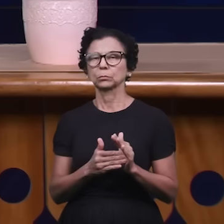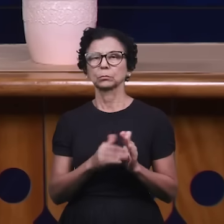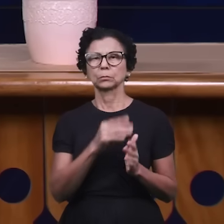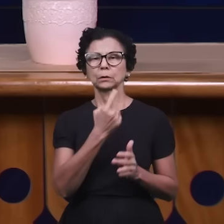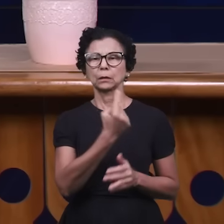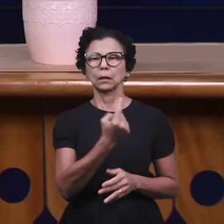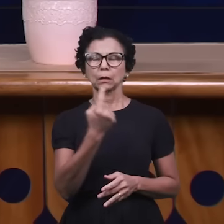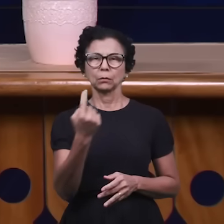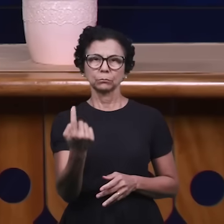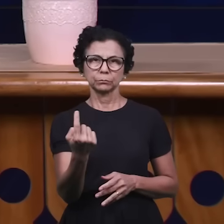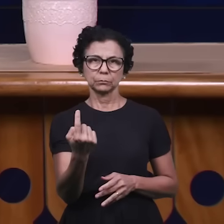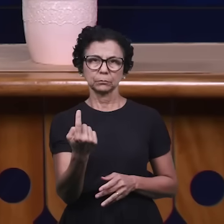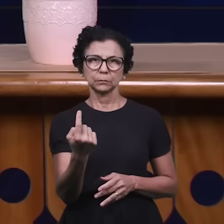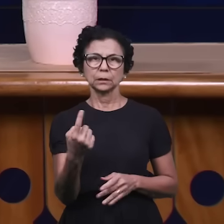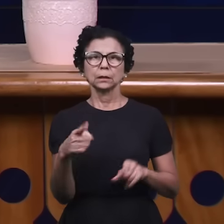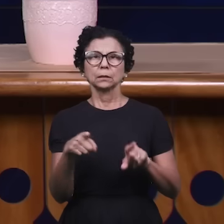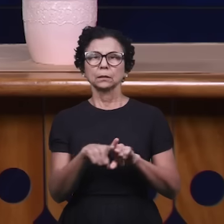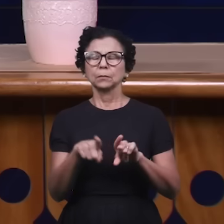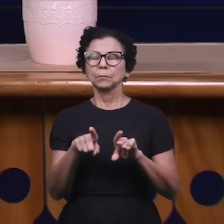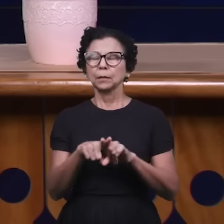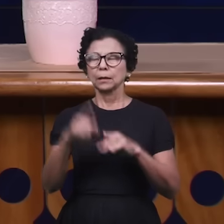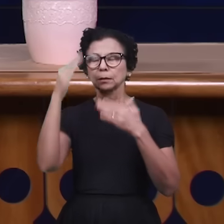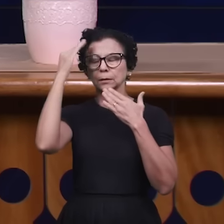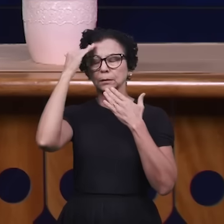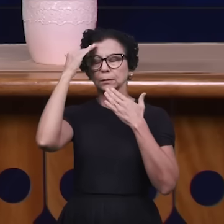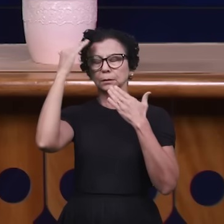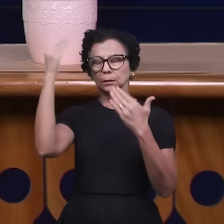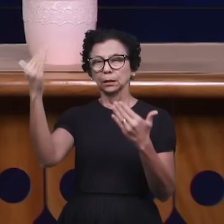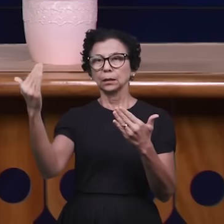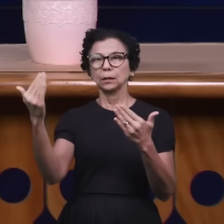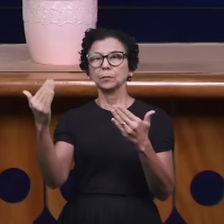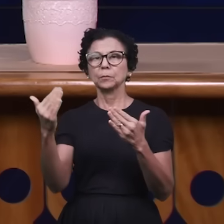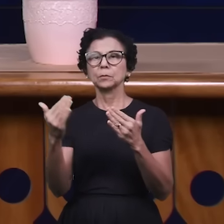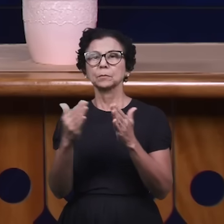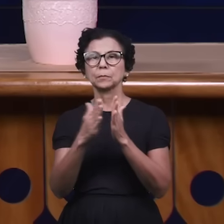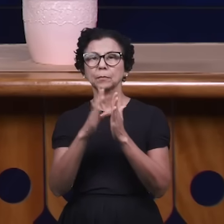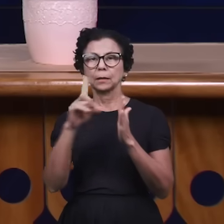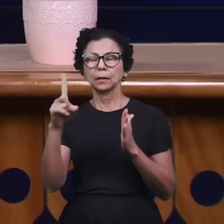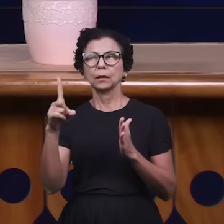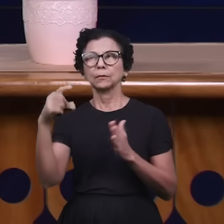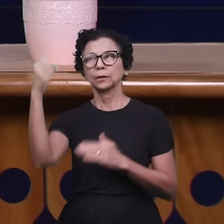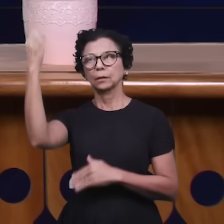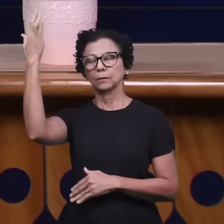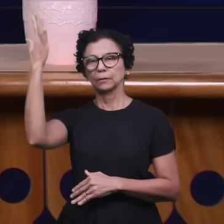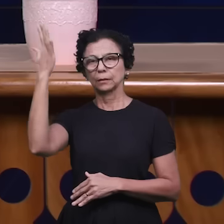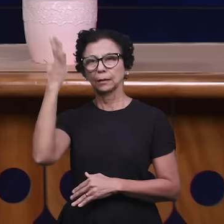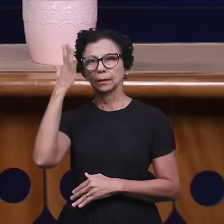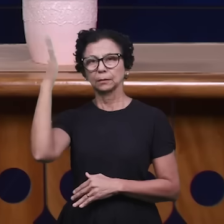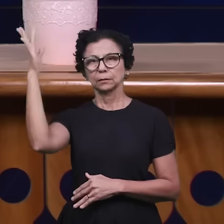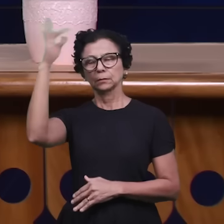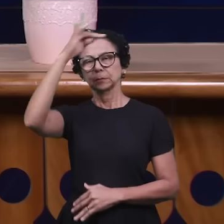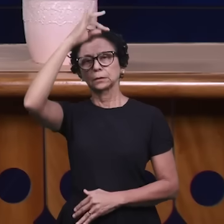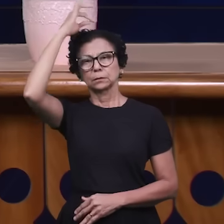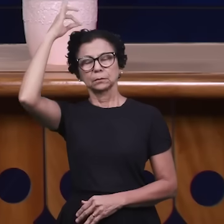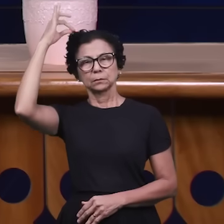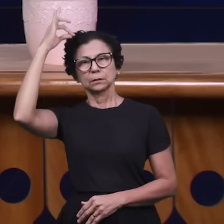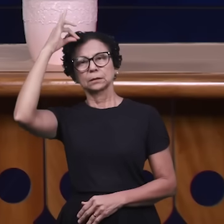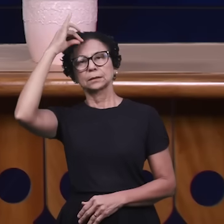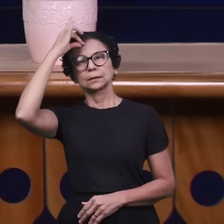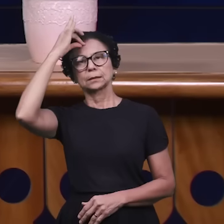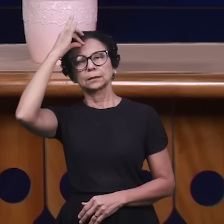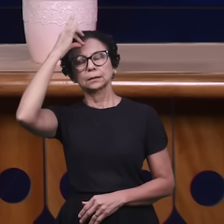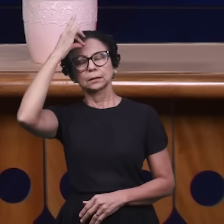que o Senhor tem feito em nossas vidas. Te louvamos pela tua palavra, pela revelação do teu Espírito